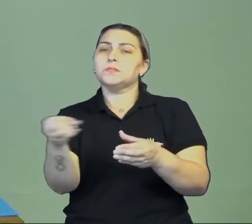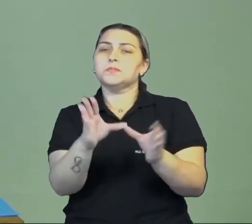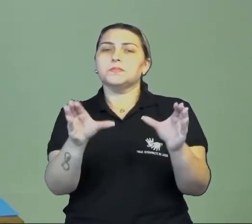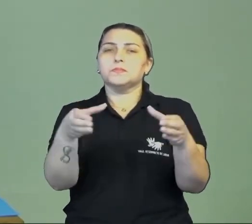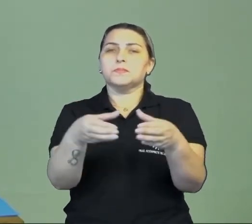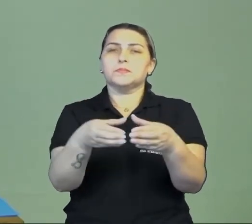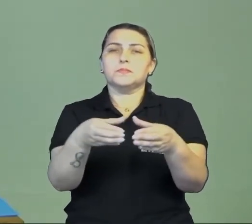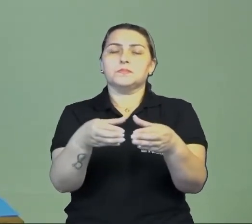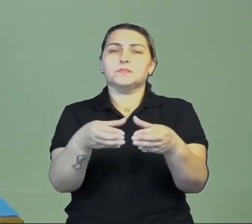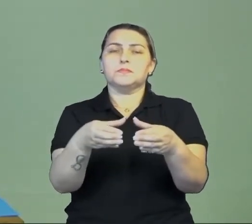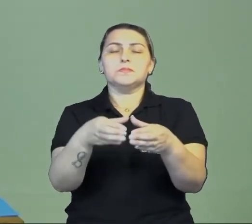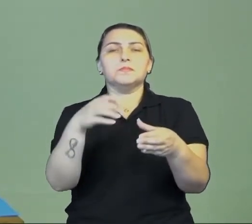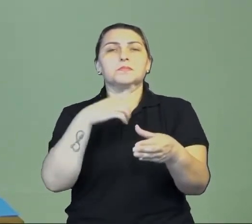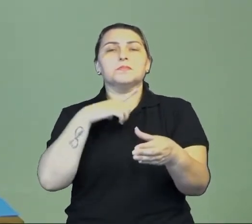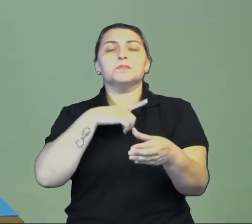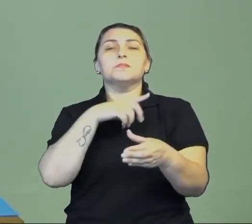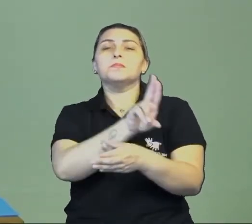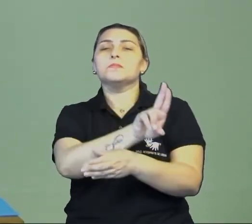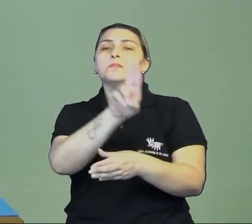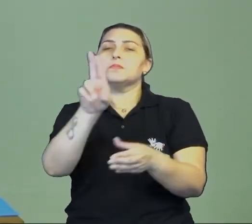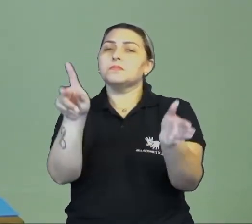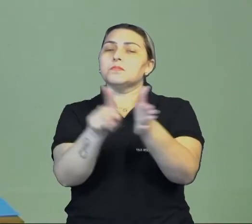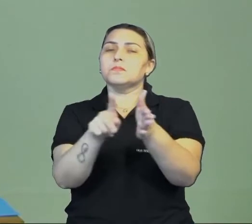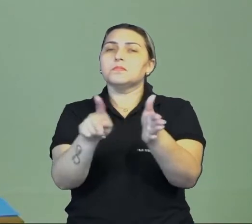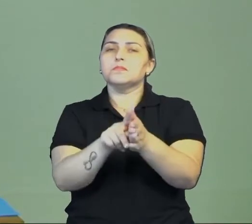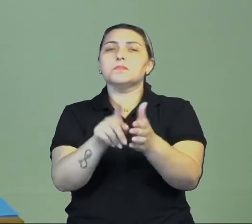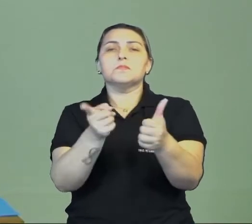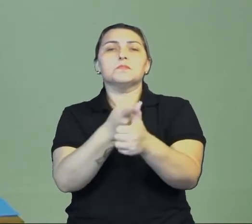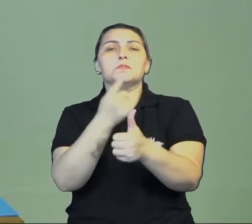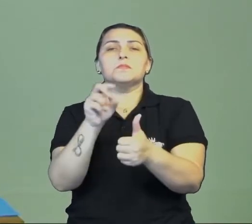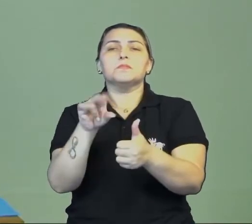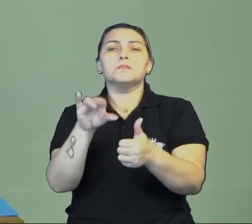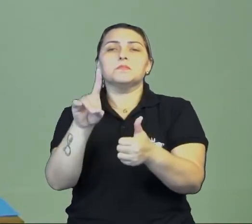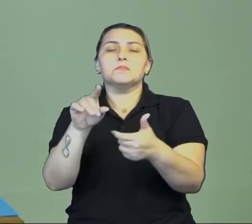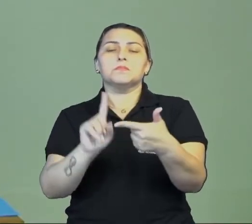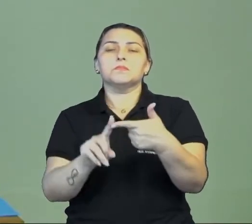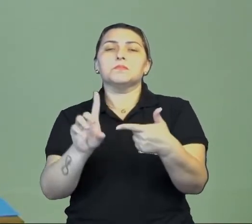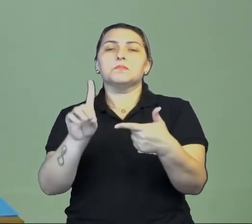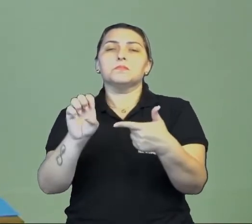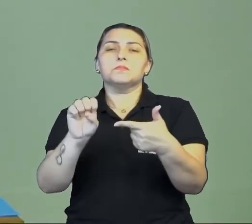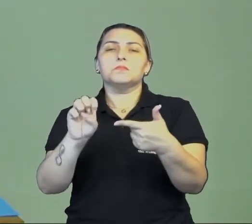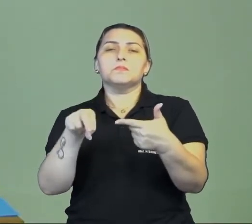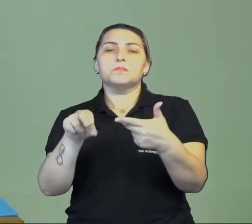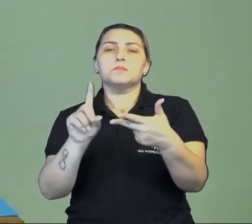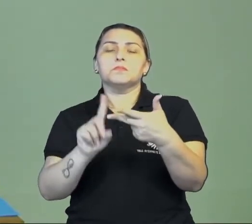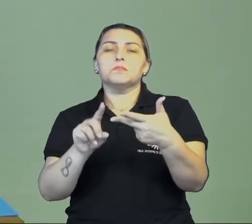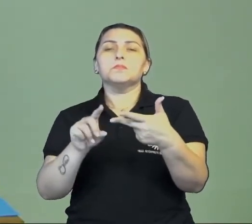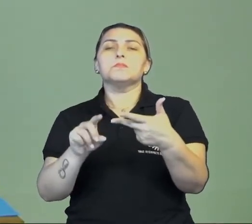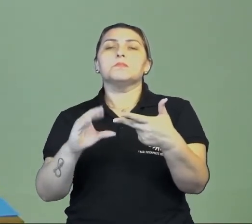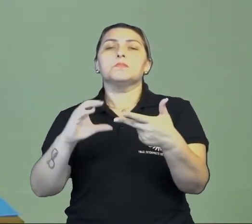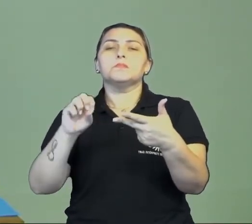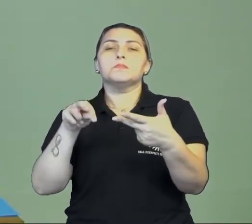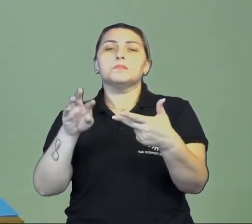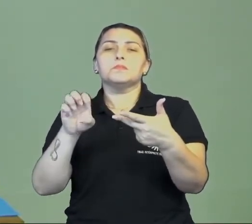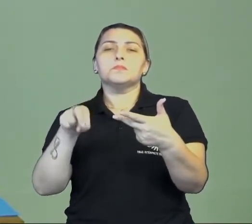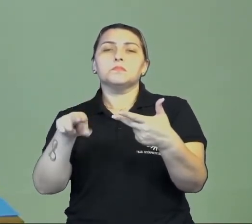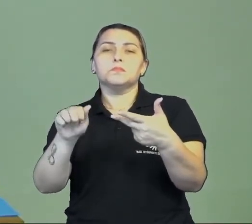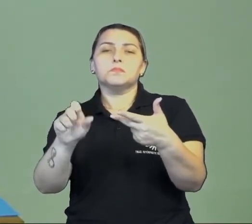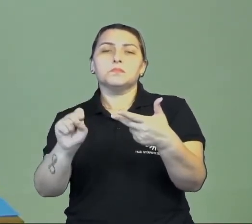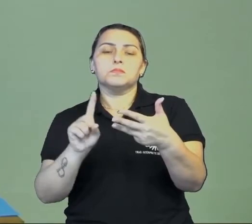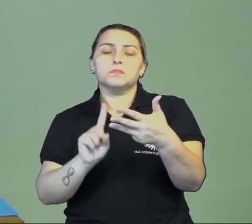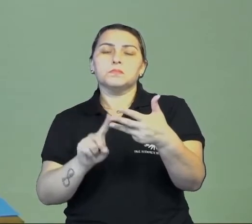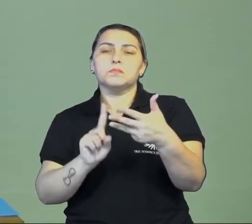grupo. E aí nós temos os nomes para esses grupos. Primeiro a unidade, depois a dezena, depois vem as